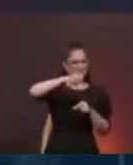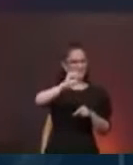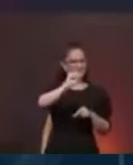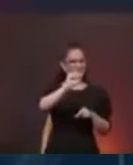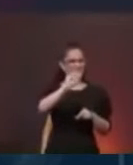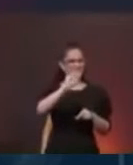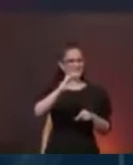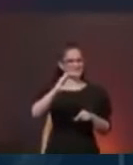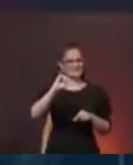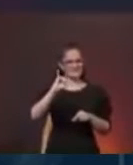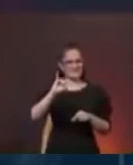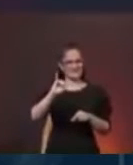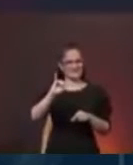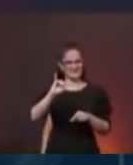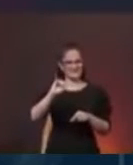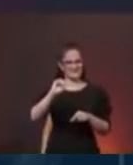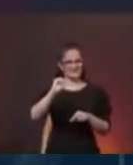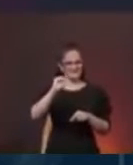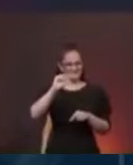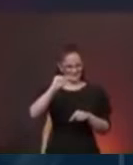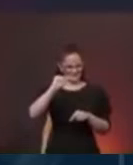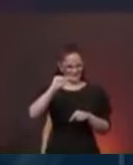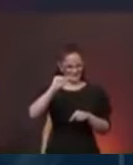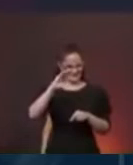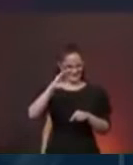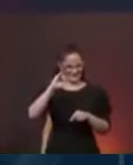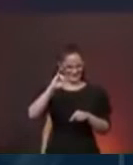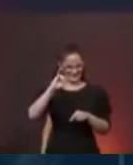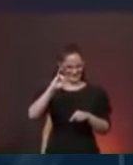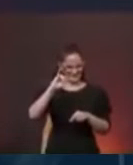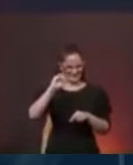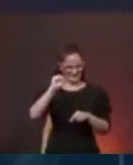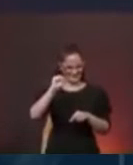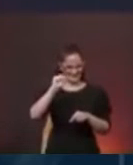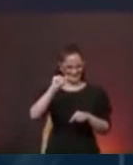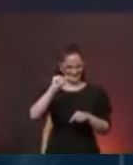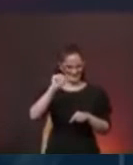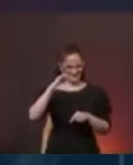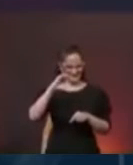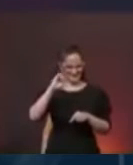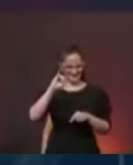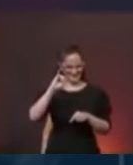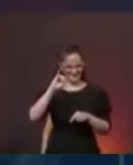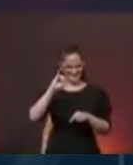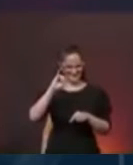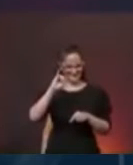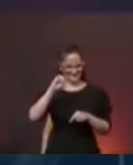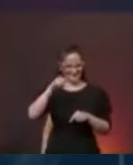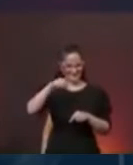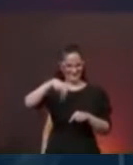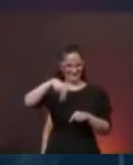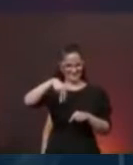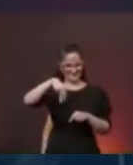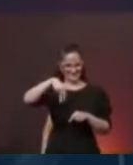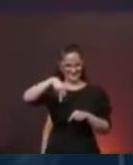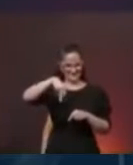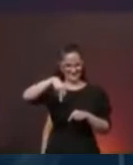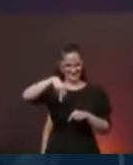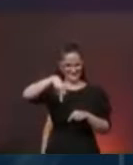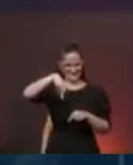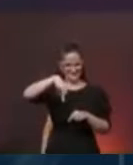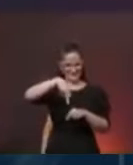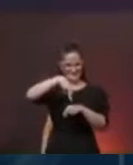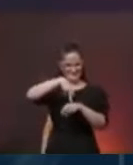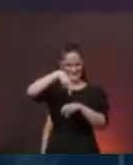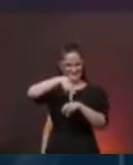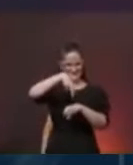A loura do gudão tinha, que era do colégio? Tinha. Nós contava história de fantasma na praça. Na hora de nós ir embora, os fantasmas